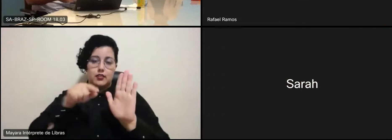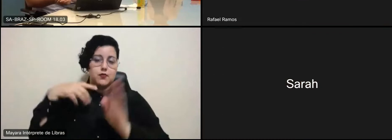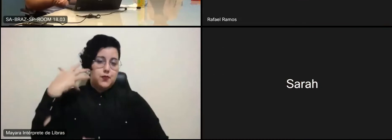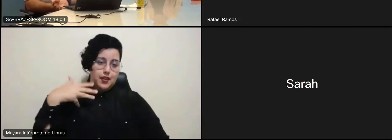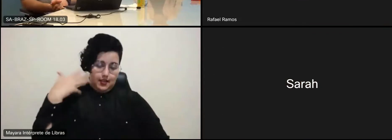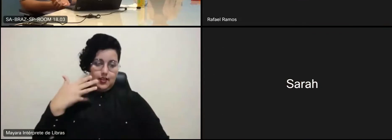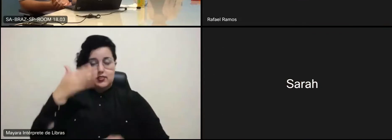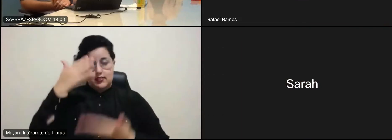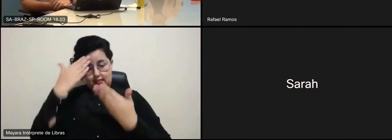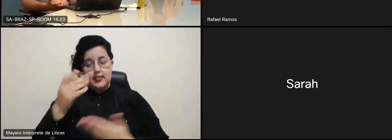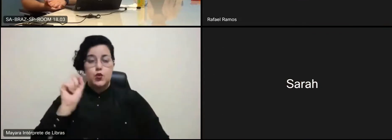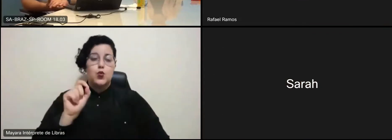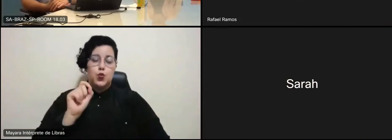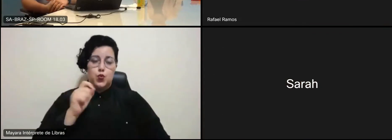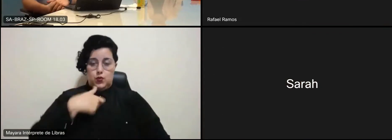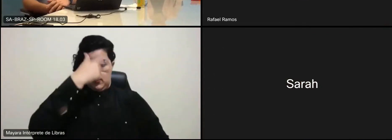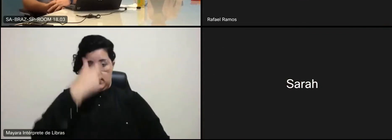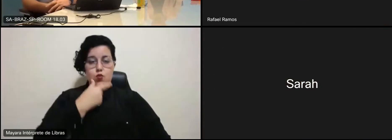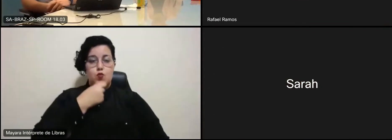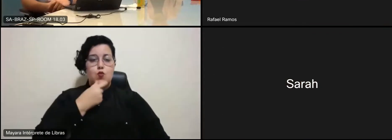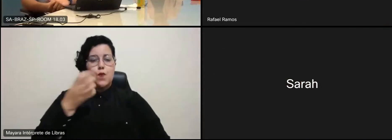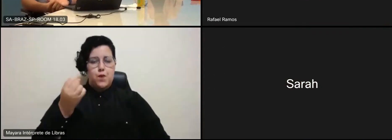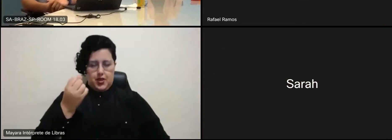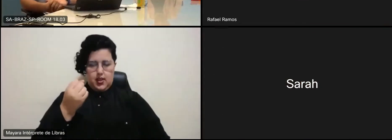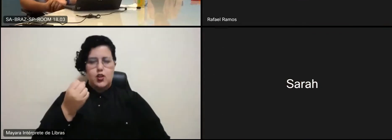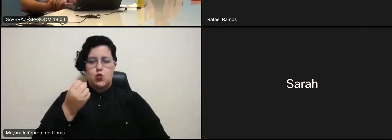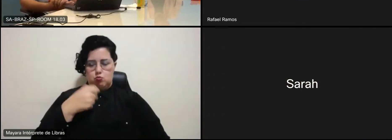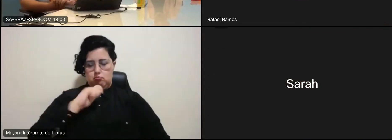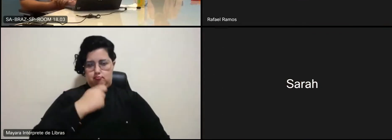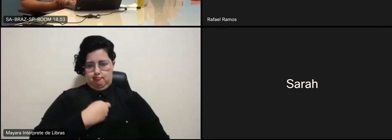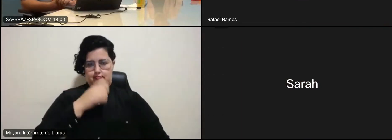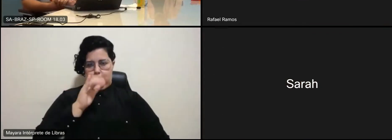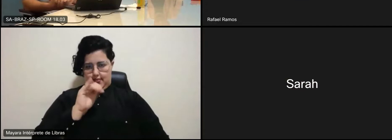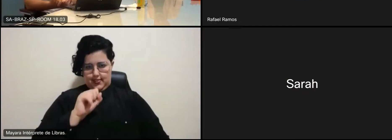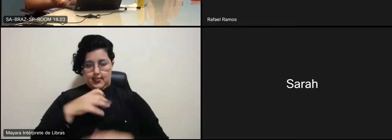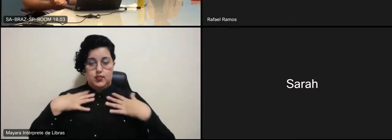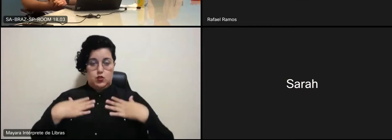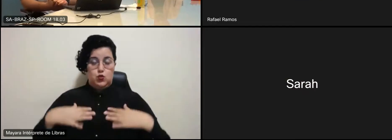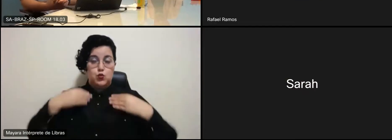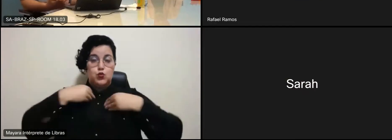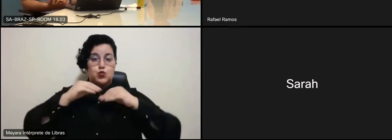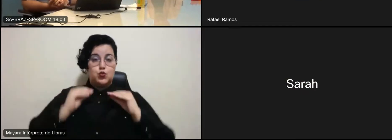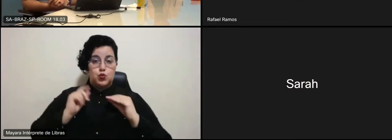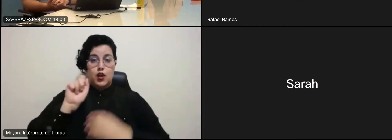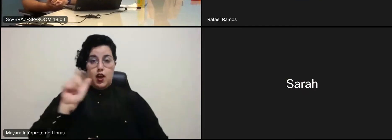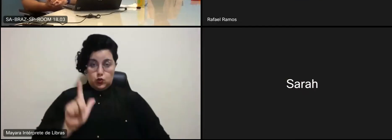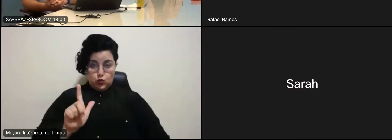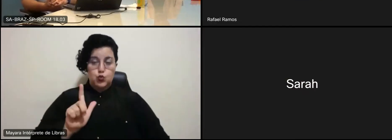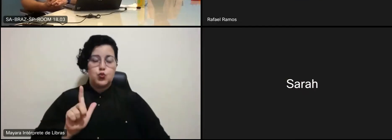honra. Eu sou um homem branco cis, visto uma camisa azul, uma camisa social azul,